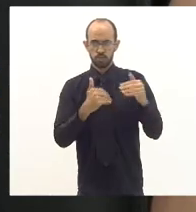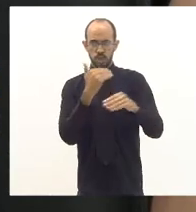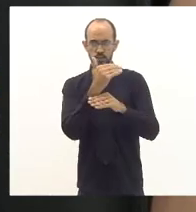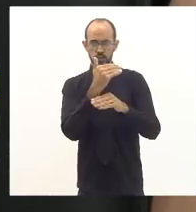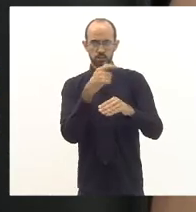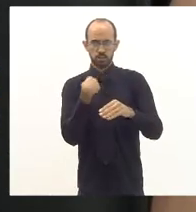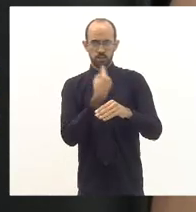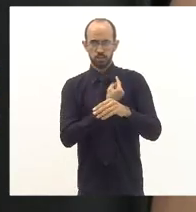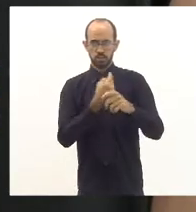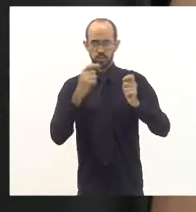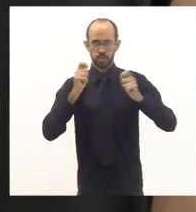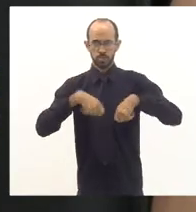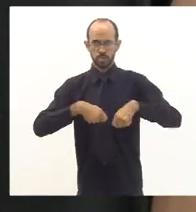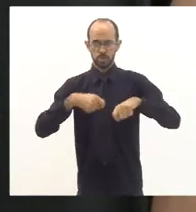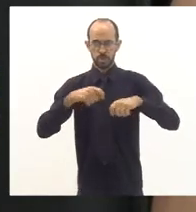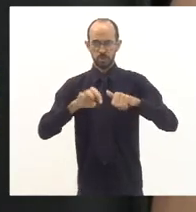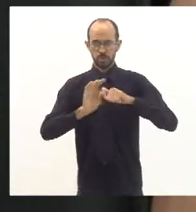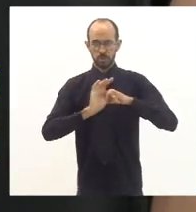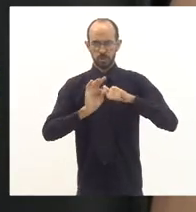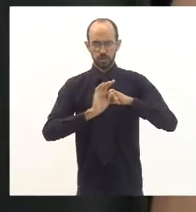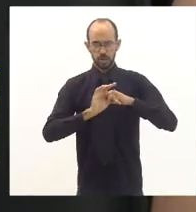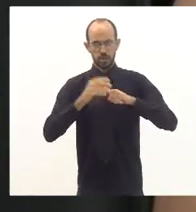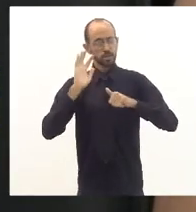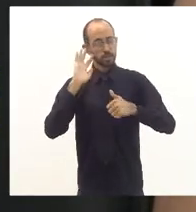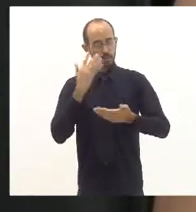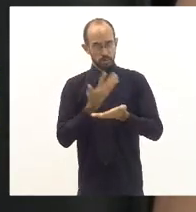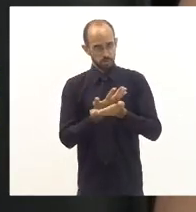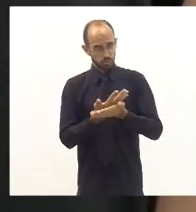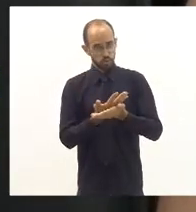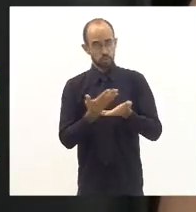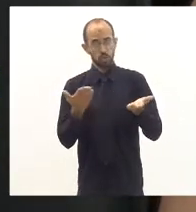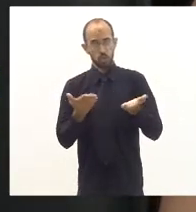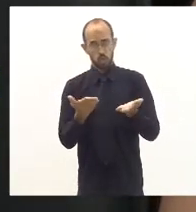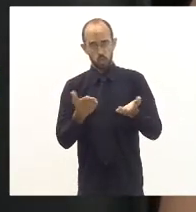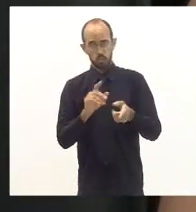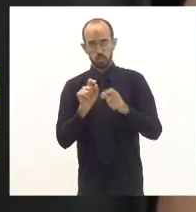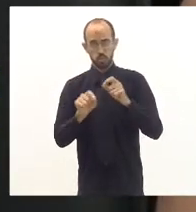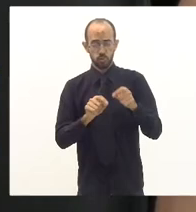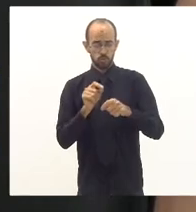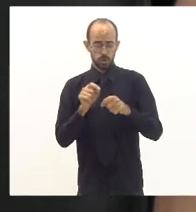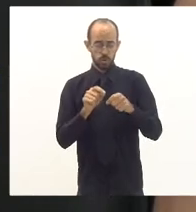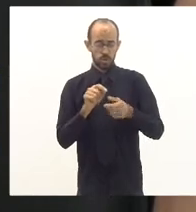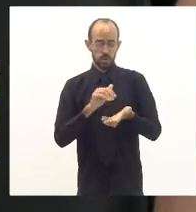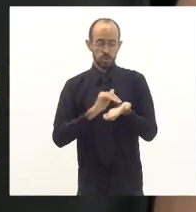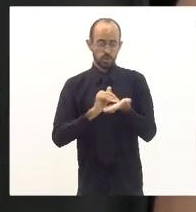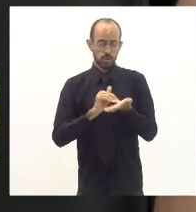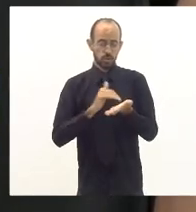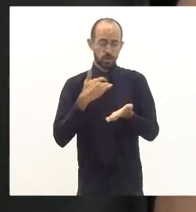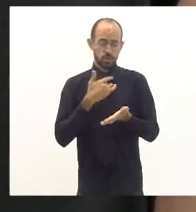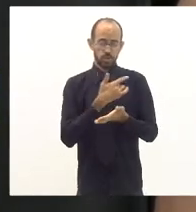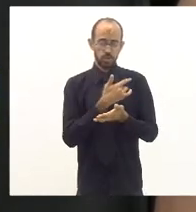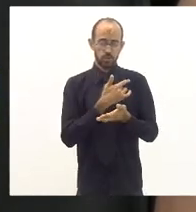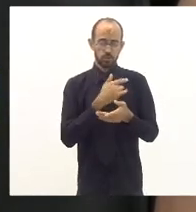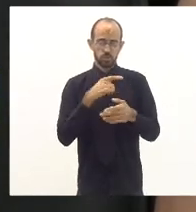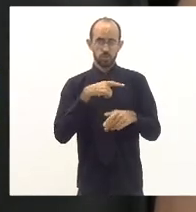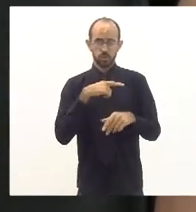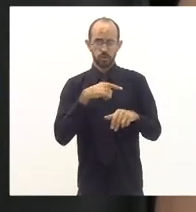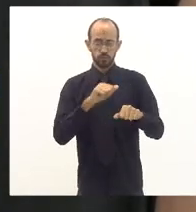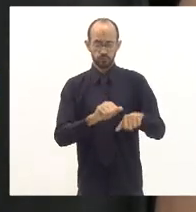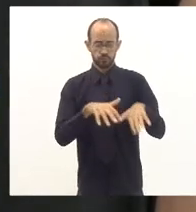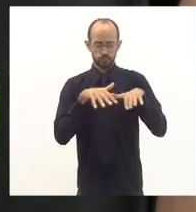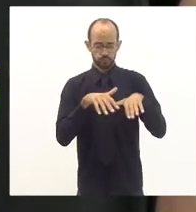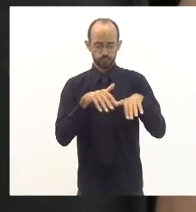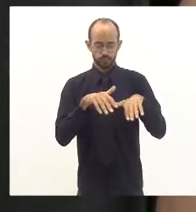competência técnica e a nossa tomada de decisão. Hoje, o que concerne a Secretaria Estadual de Saúde, a gente teve audiência pública